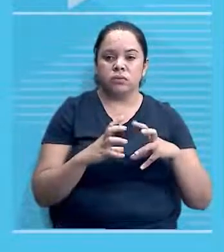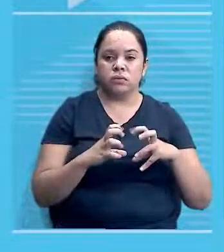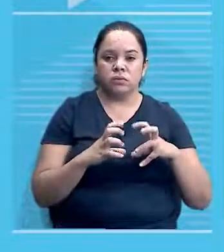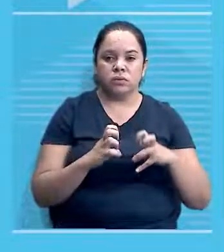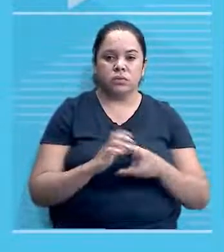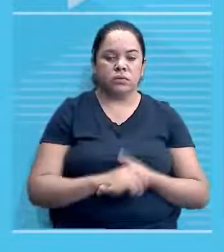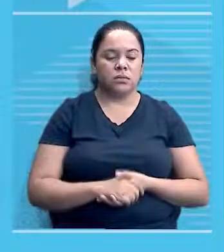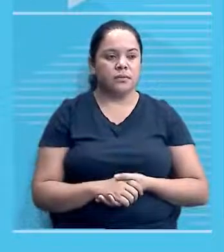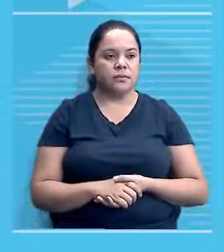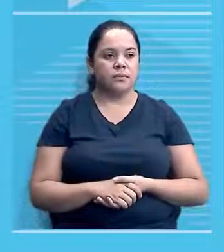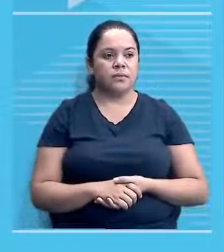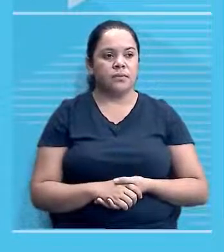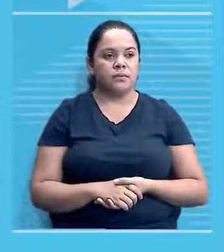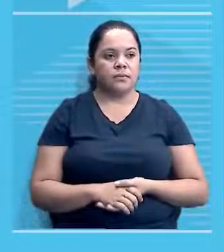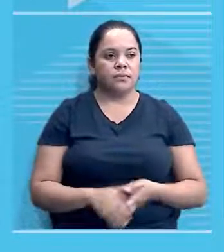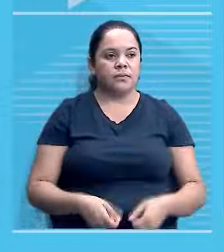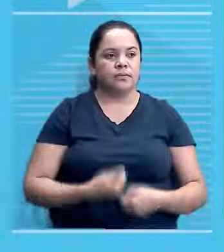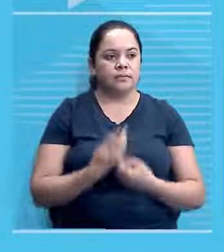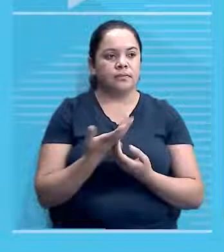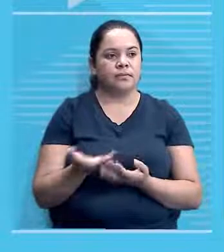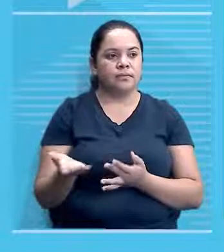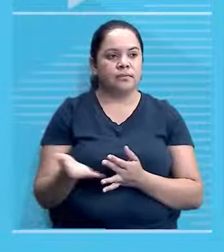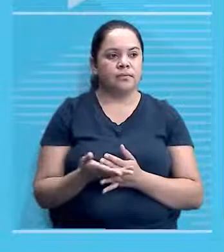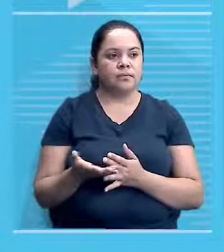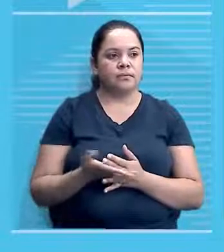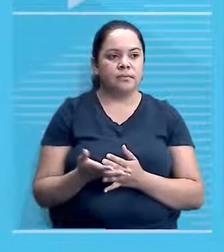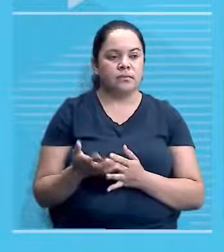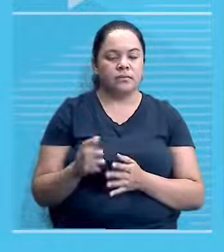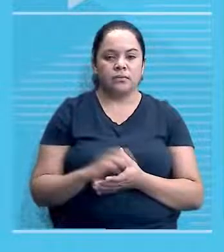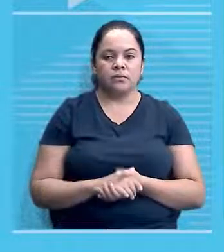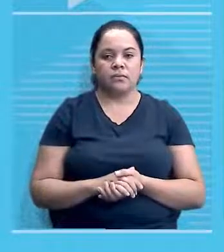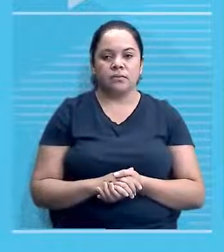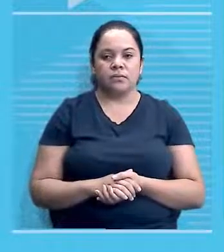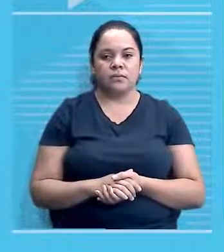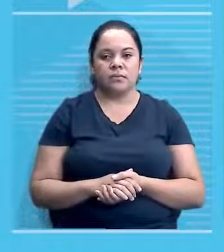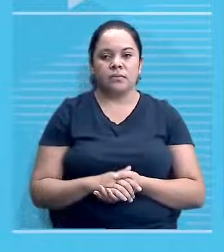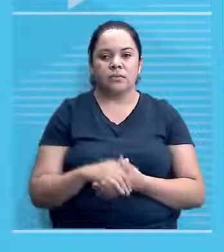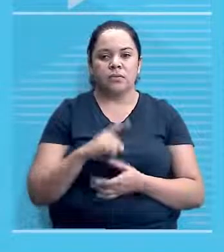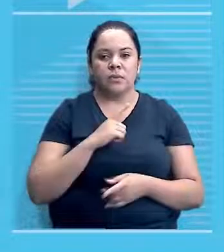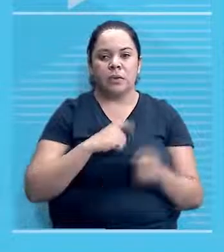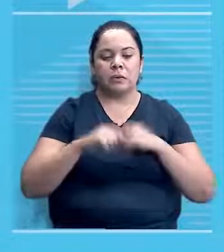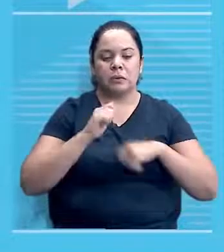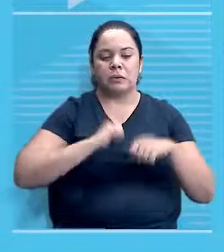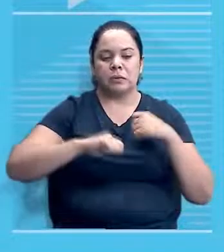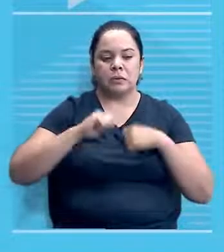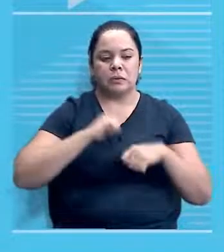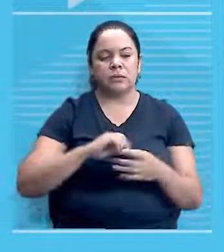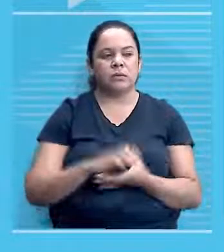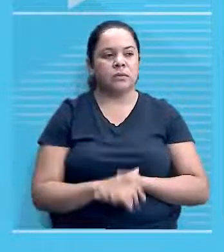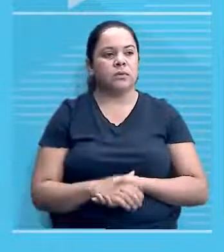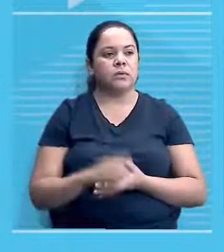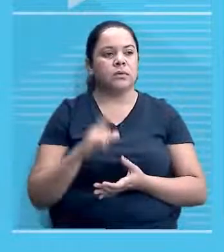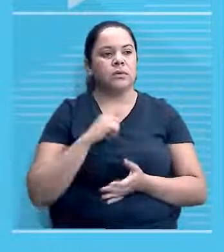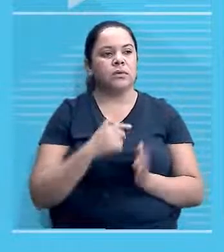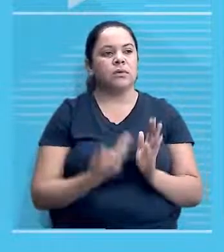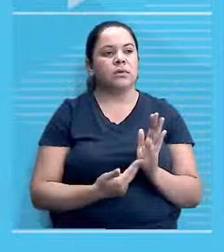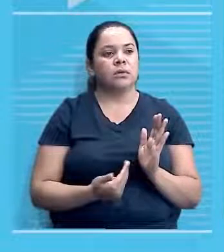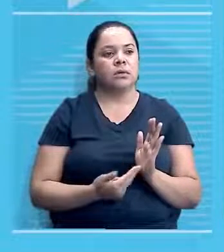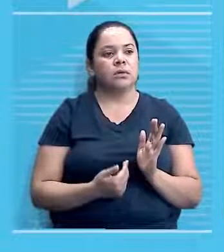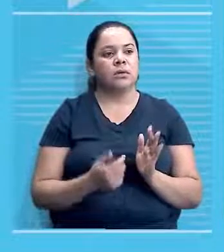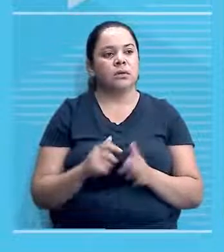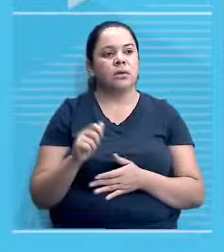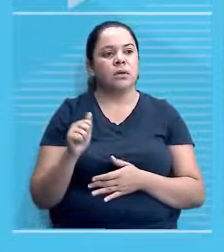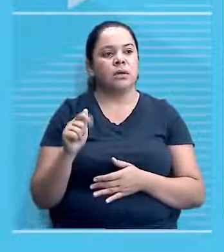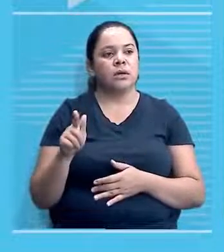o artista Barroco é um artista atormentado vê Aleijadinho Antônio Francisco de Lisboa e seus